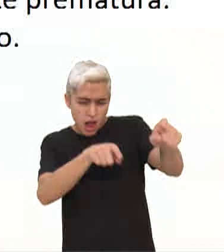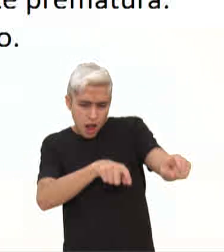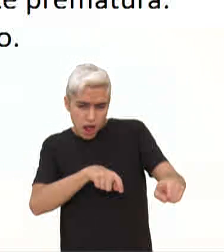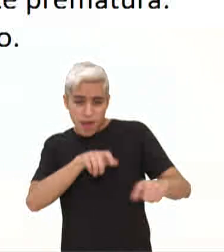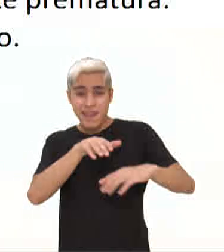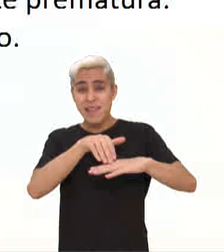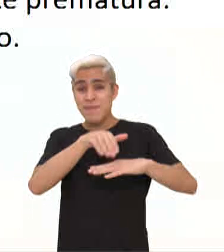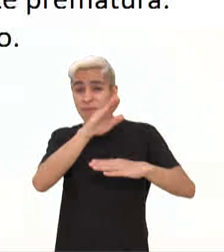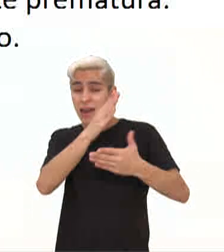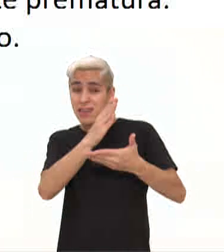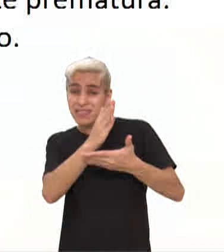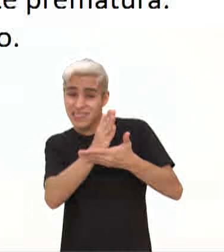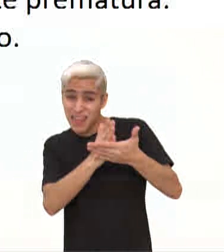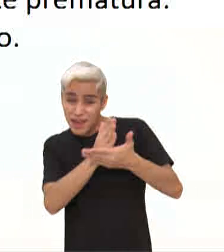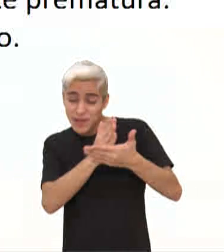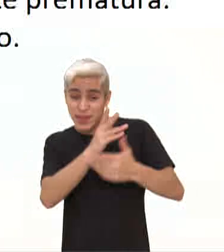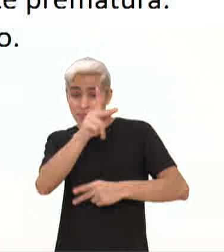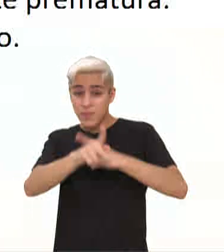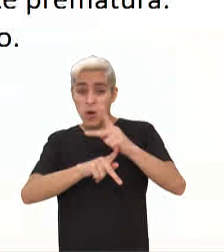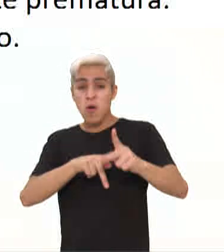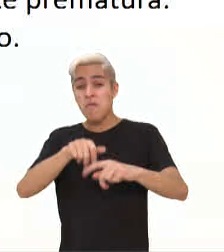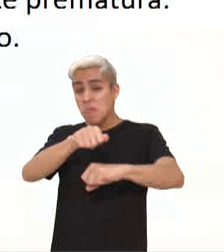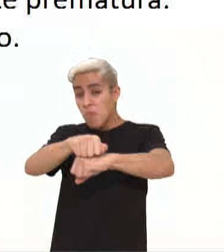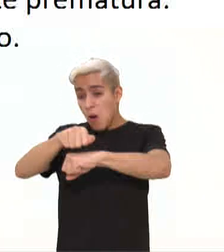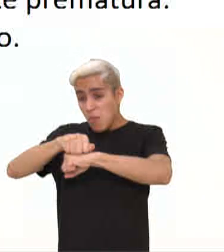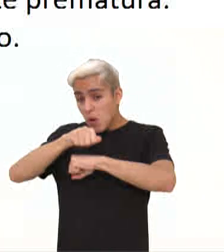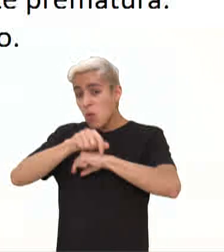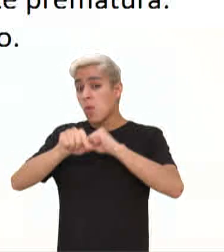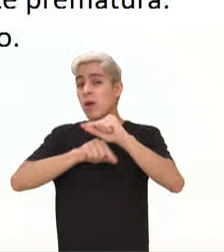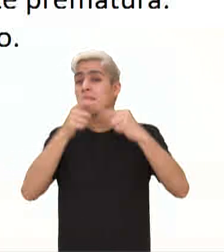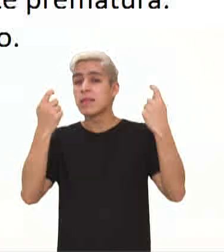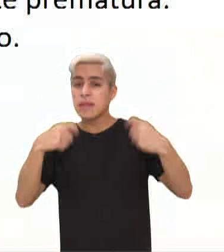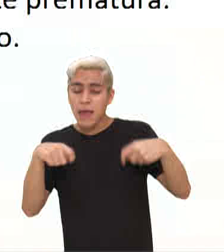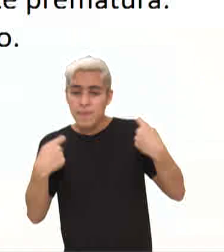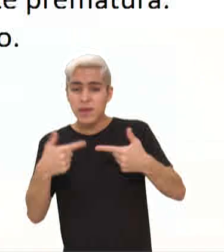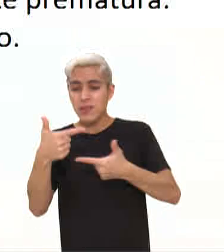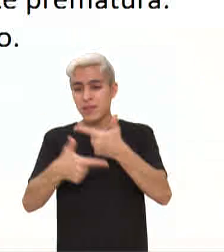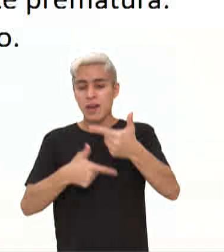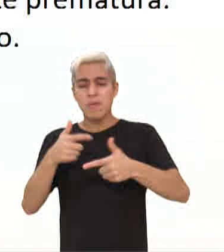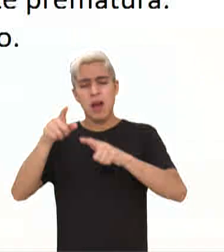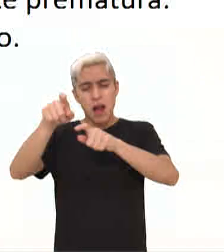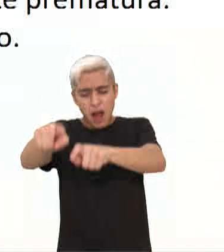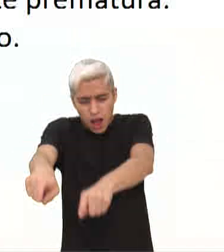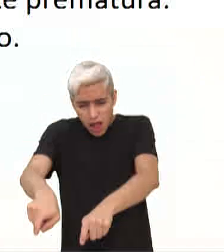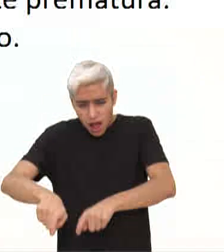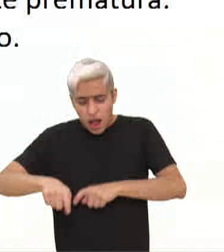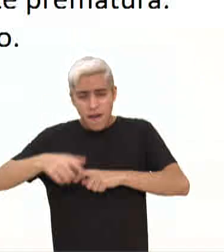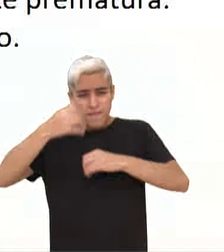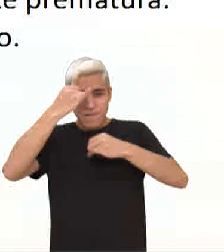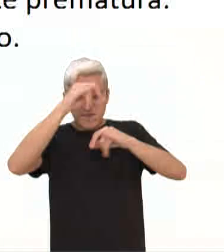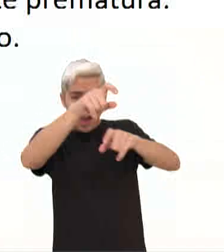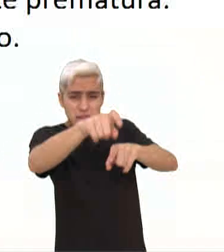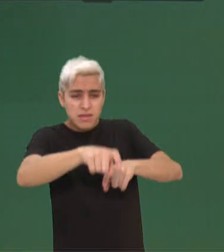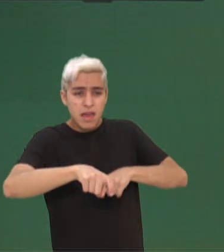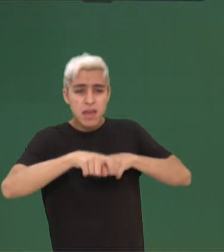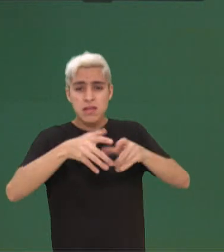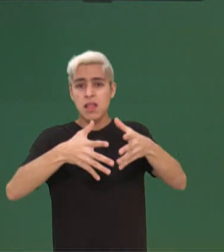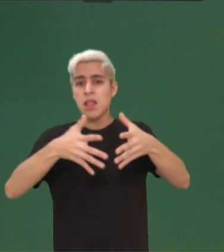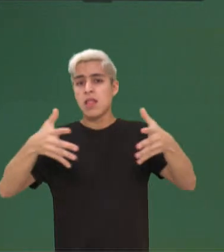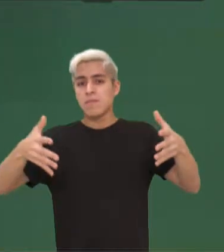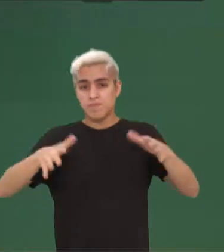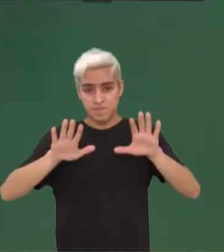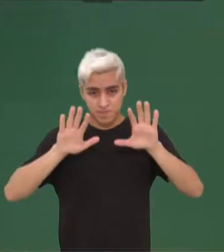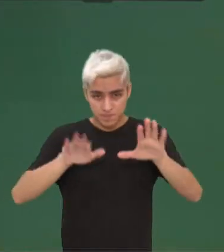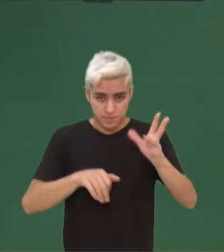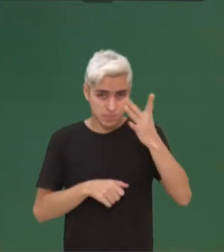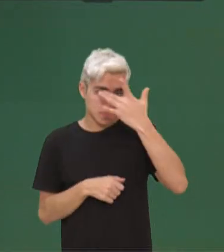da metade da população extremamente pobre depende do trabalho nas lavouras e fazendas. Então, as pessoas